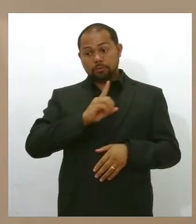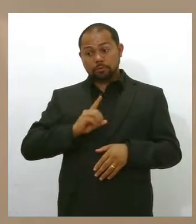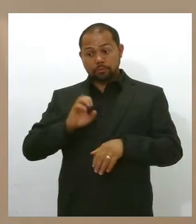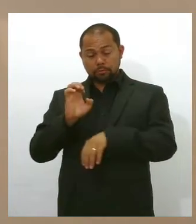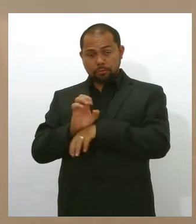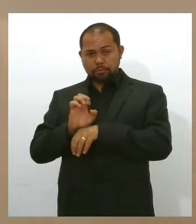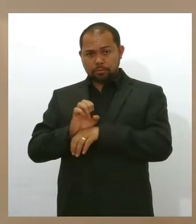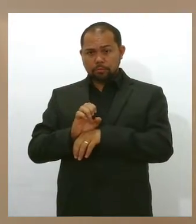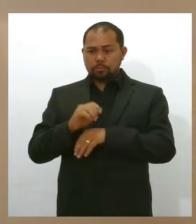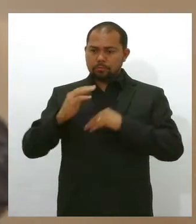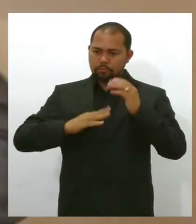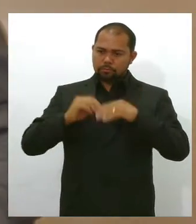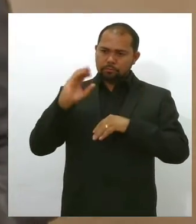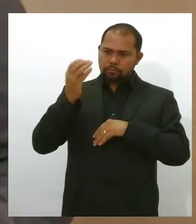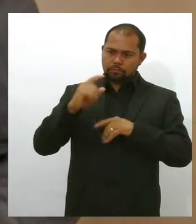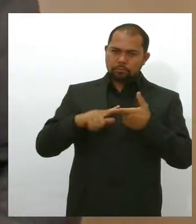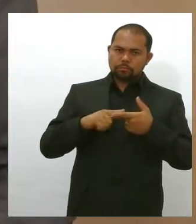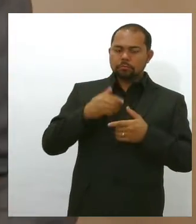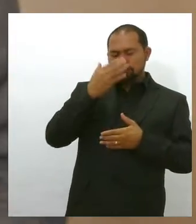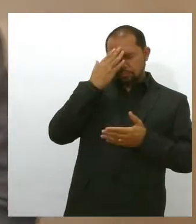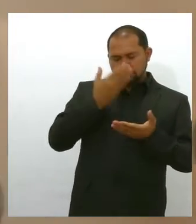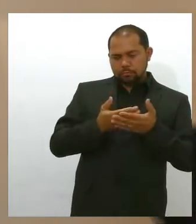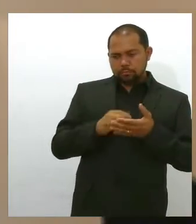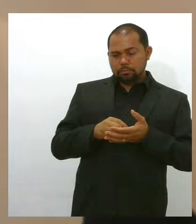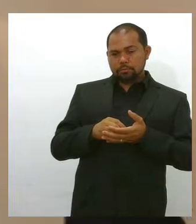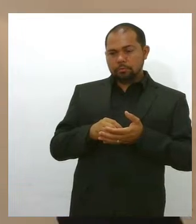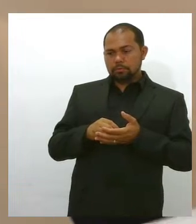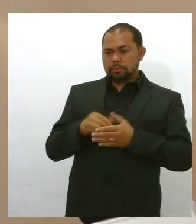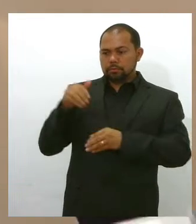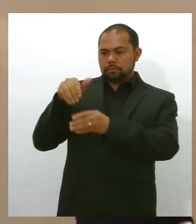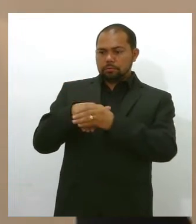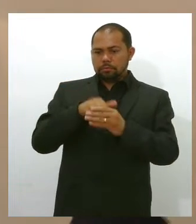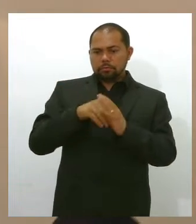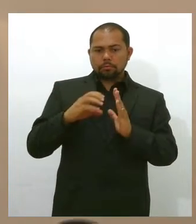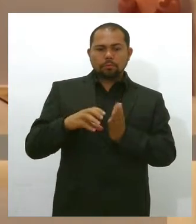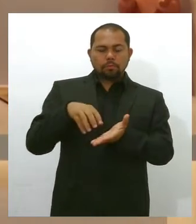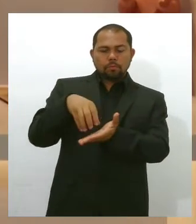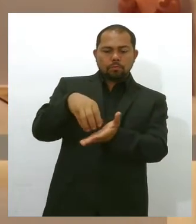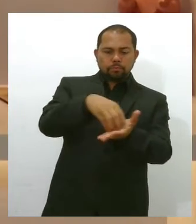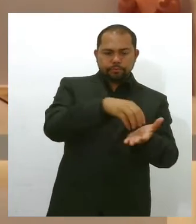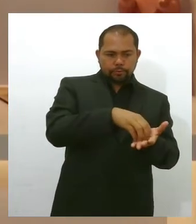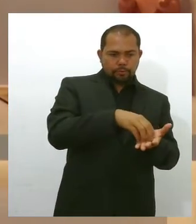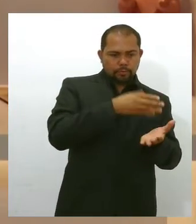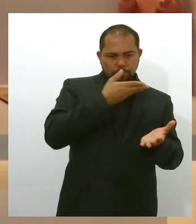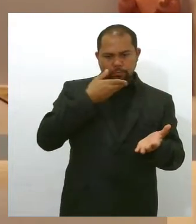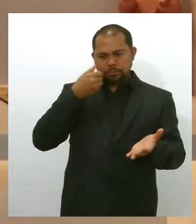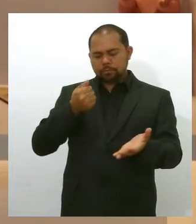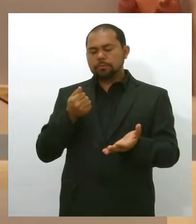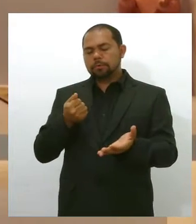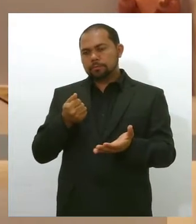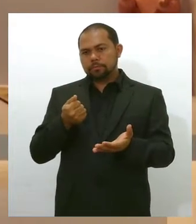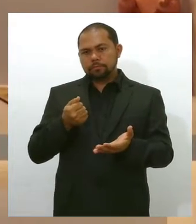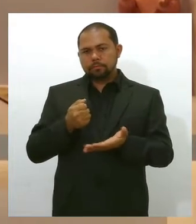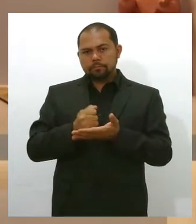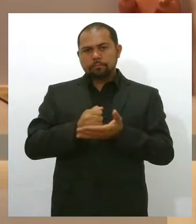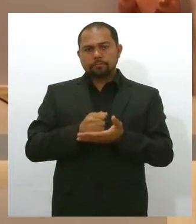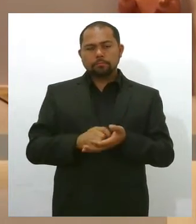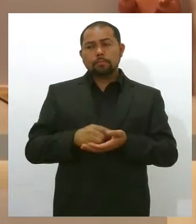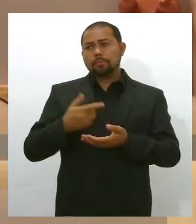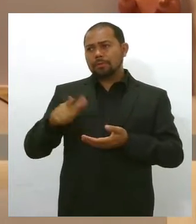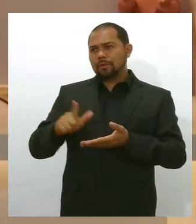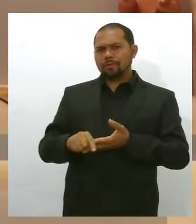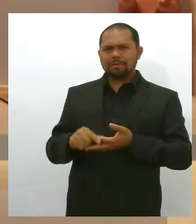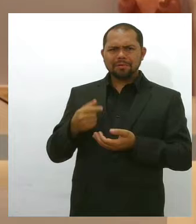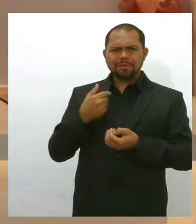os votos distritais poderiam favorecer mais fatias específicas da sociedade uma coisa também que eu fiz